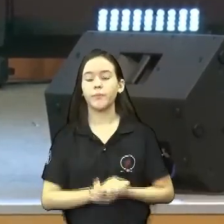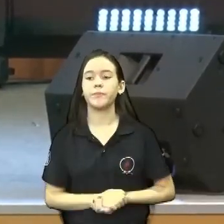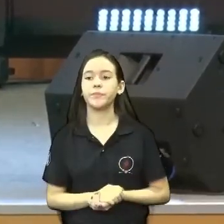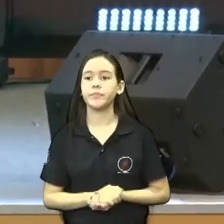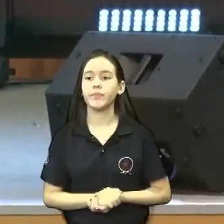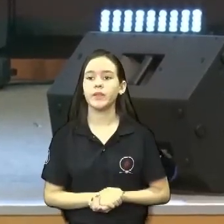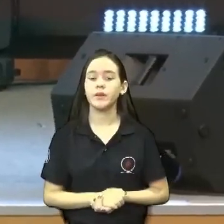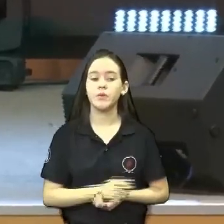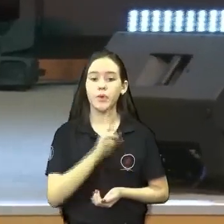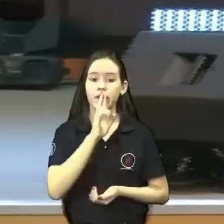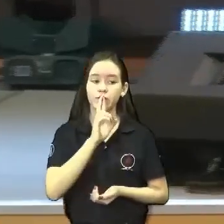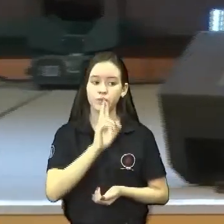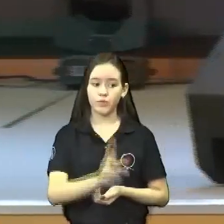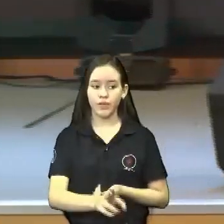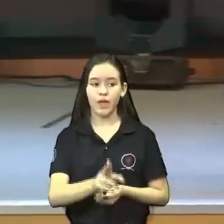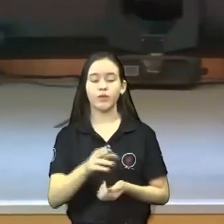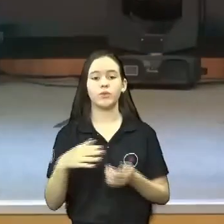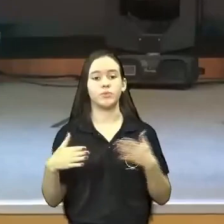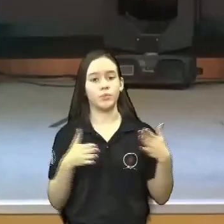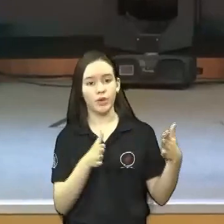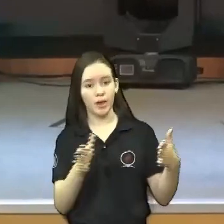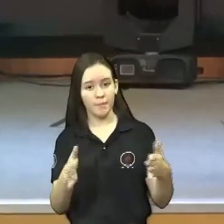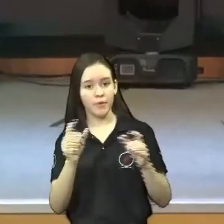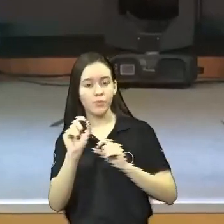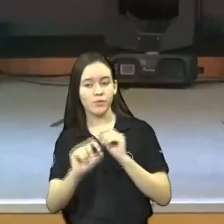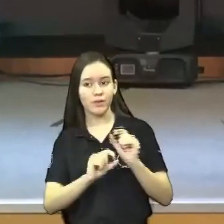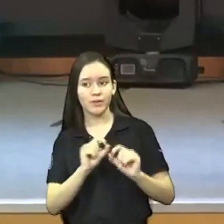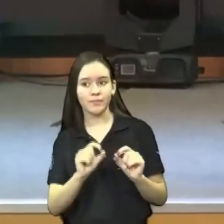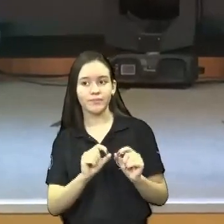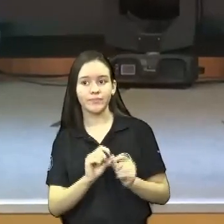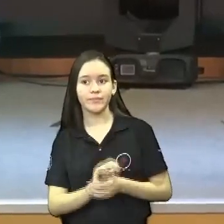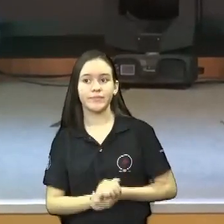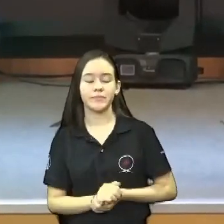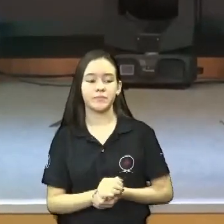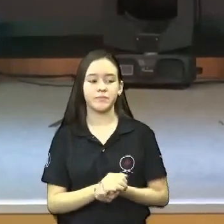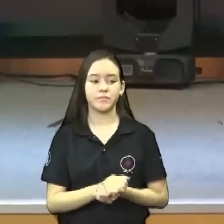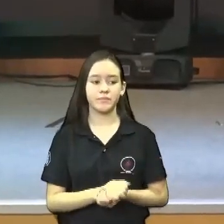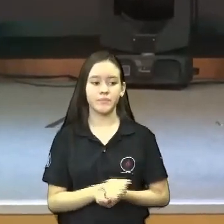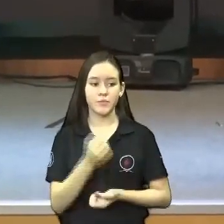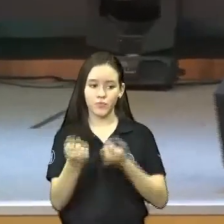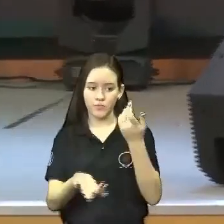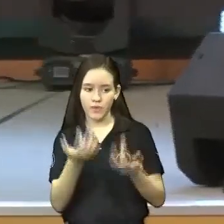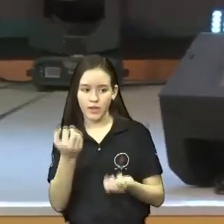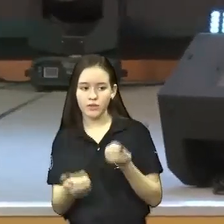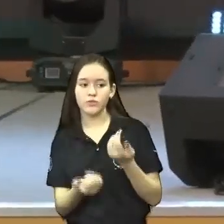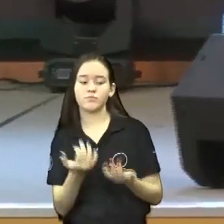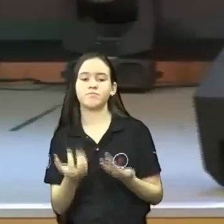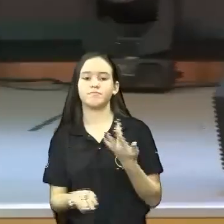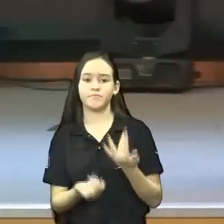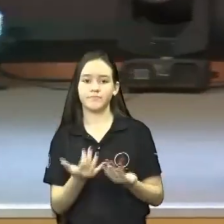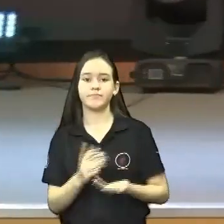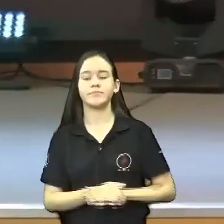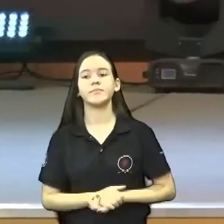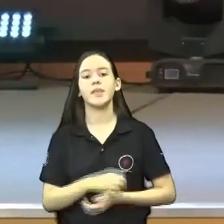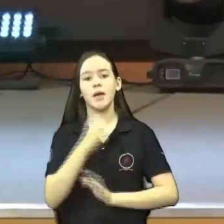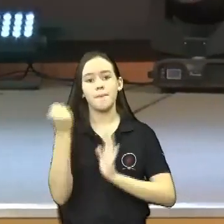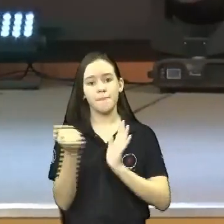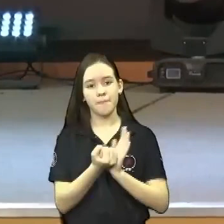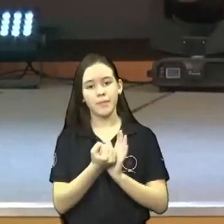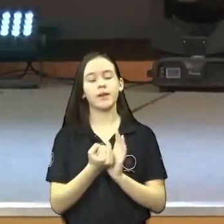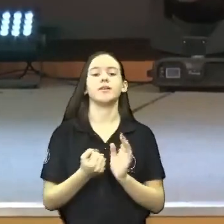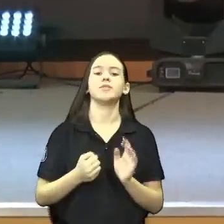o resultado desse caminho conduz a perdição então aqui então é as marcas desse